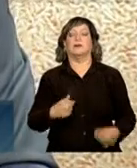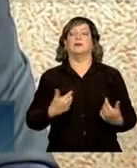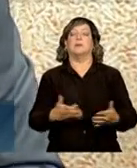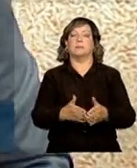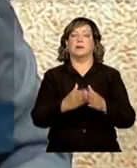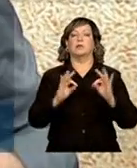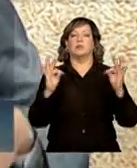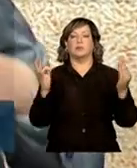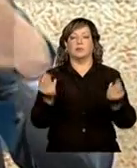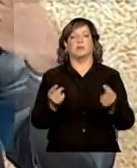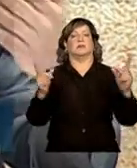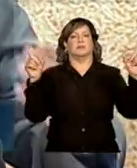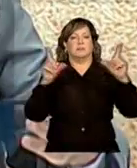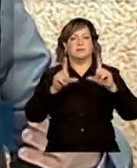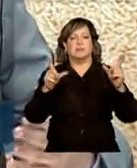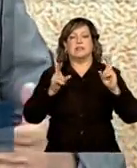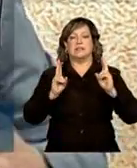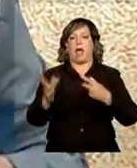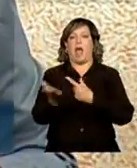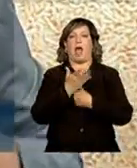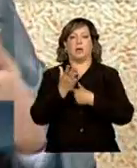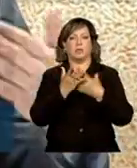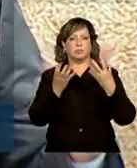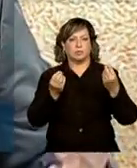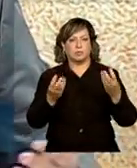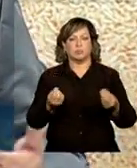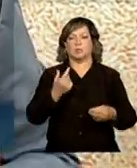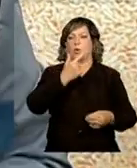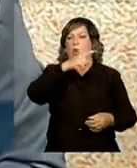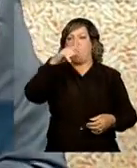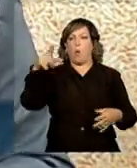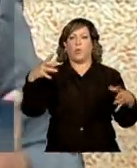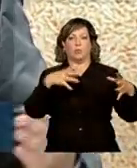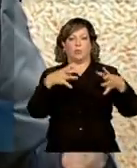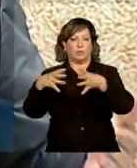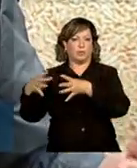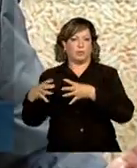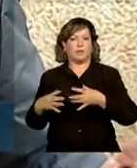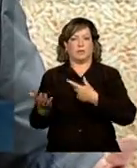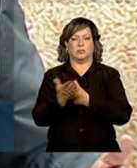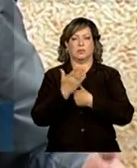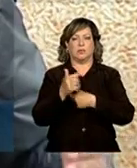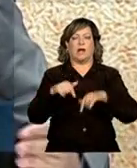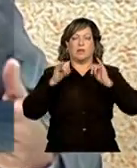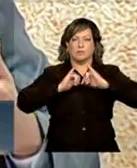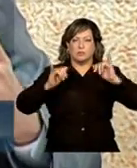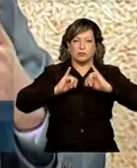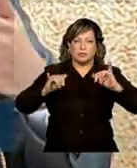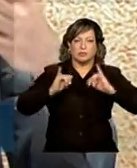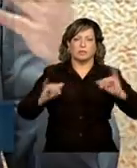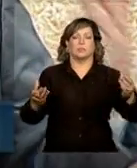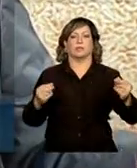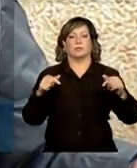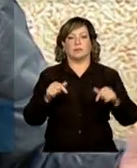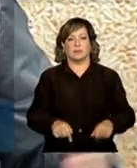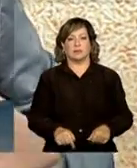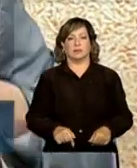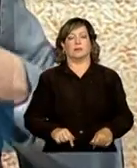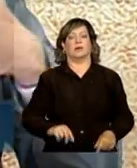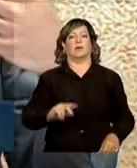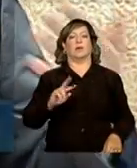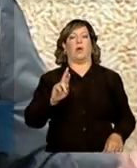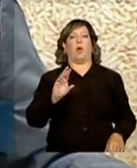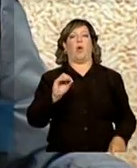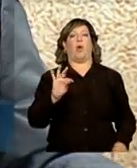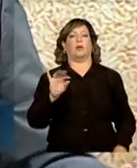a imprensa sempre nos ajudou bastante as outras institui instituições que estão nos ajudando nessa campanha de mobilização o rotter que sempre